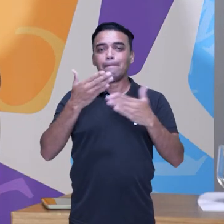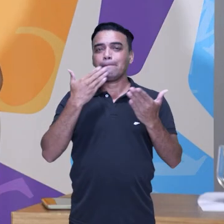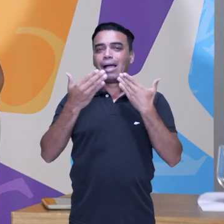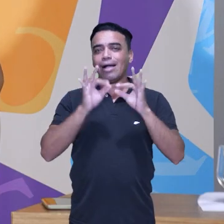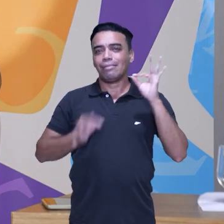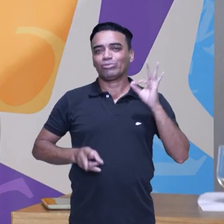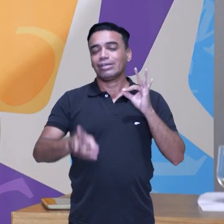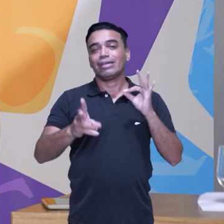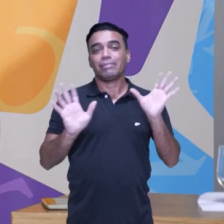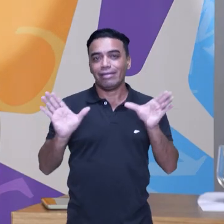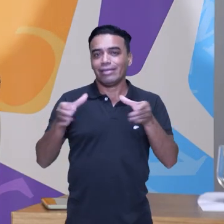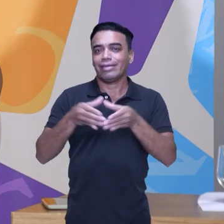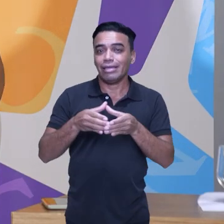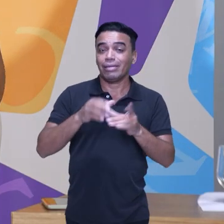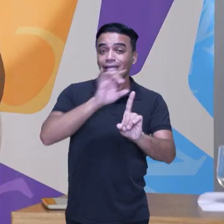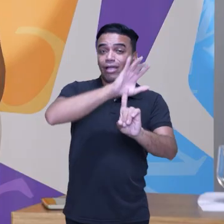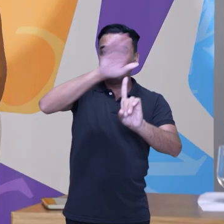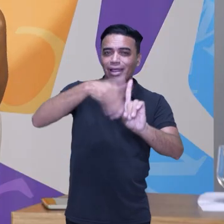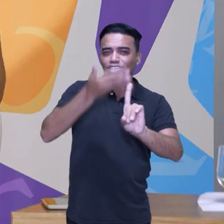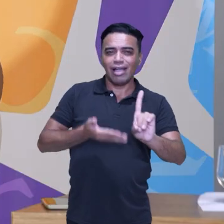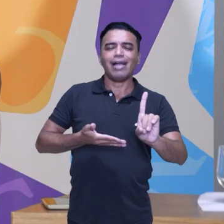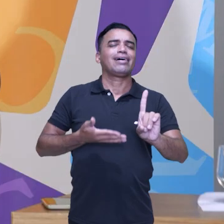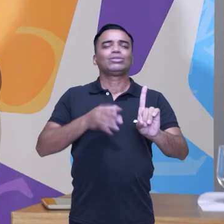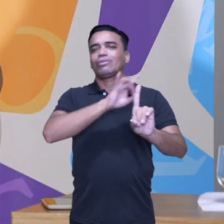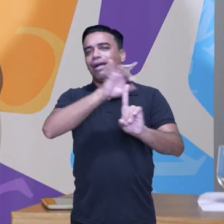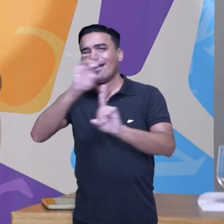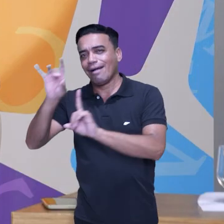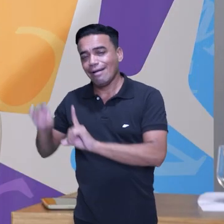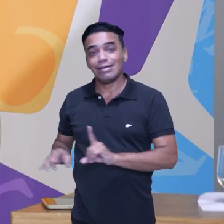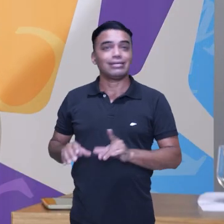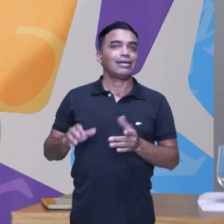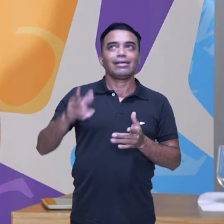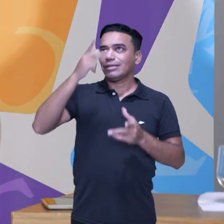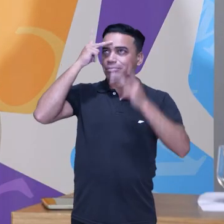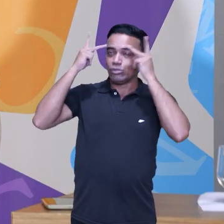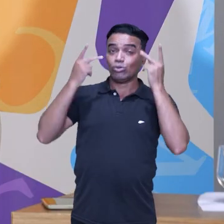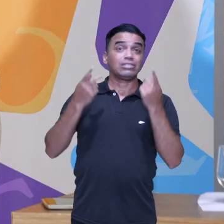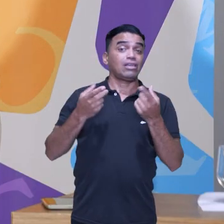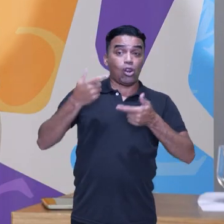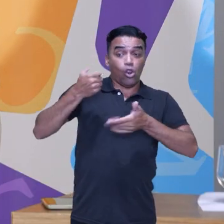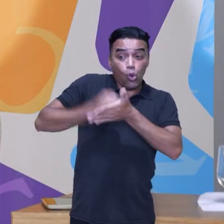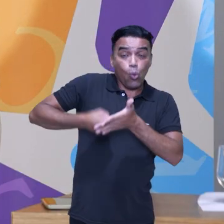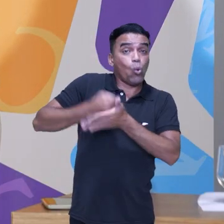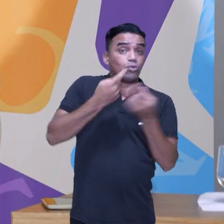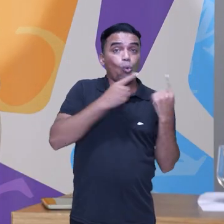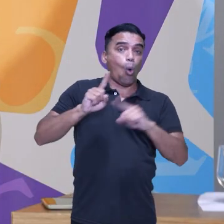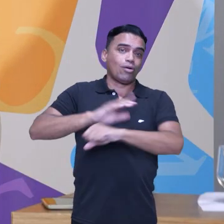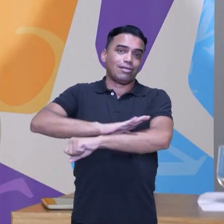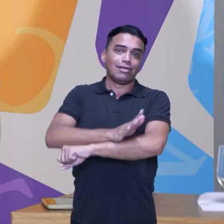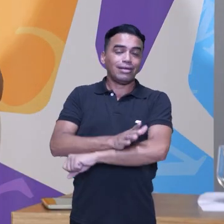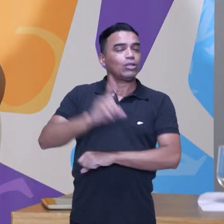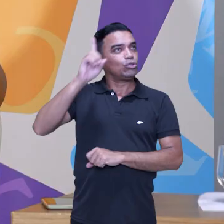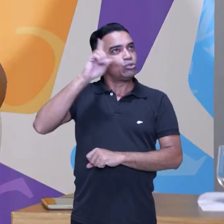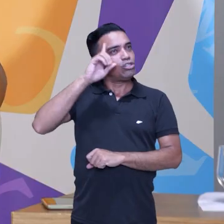equipe, a cada homenageado, a cada um que está aqui, que contribui, a cada um que faz esse papel antirracista. E a gente todo dia